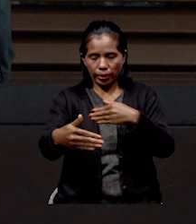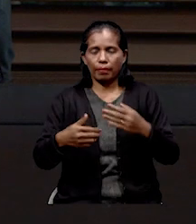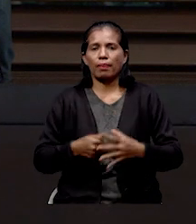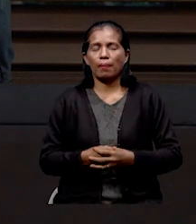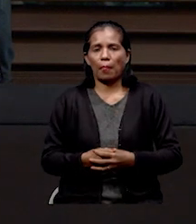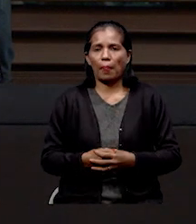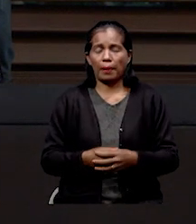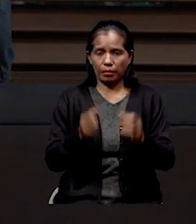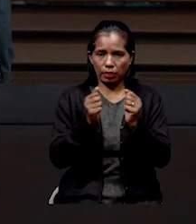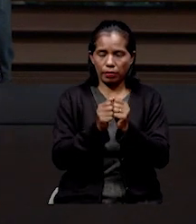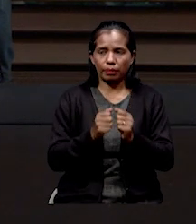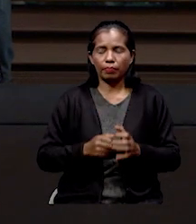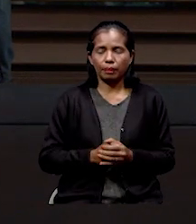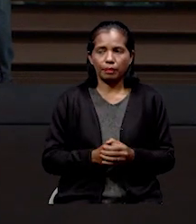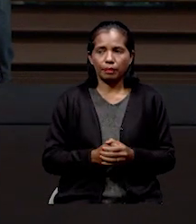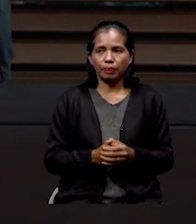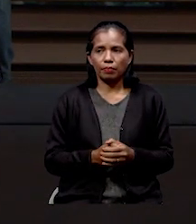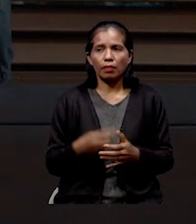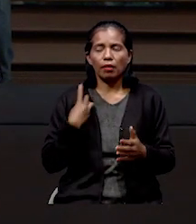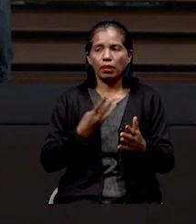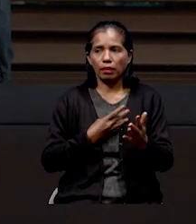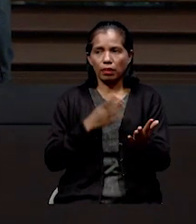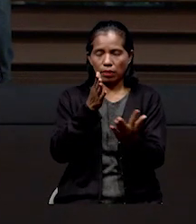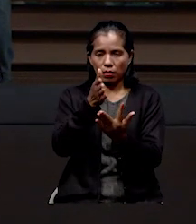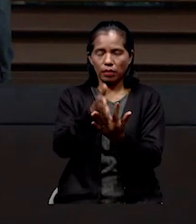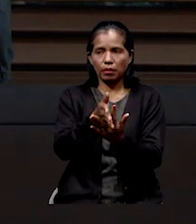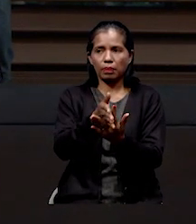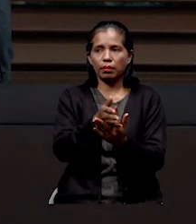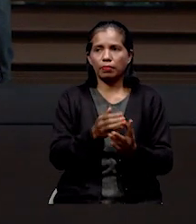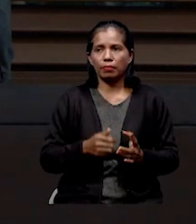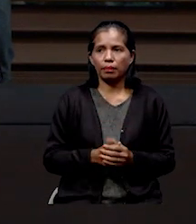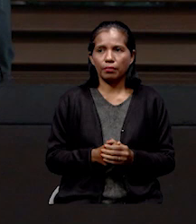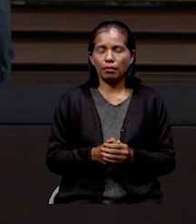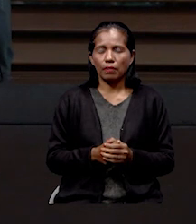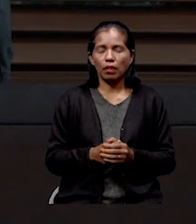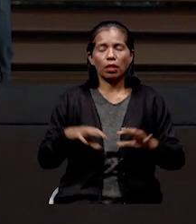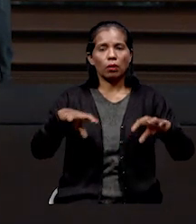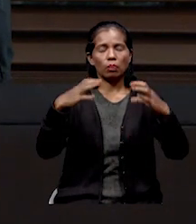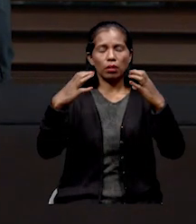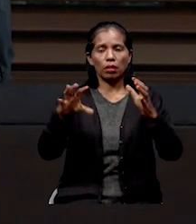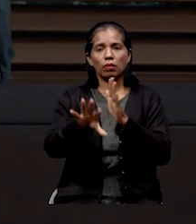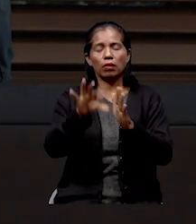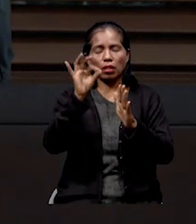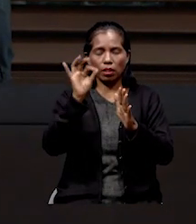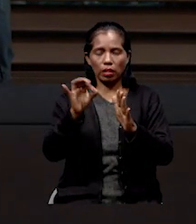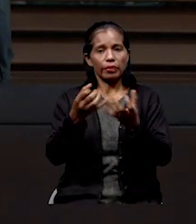hoje, né, tem o processo para sorteio para atribuição do boletim de voto, né, Rotuana.